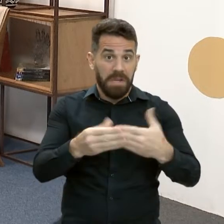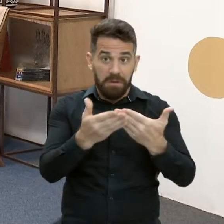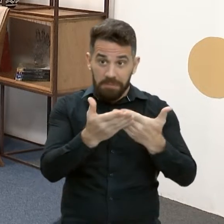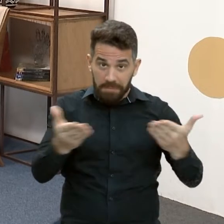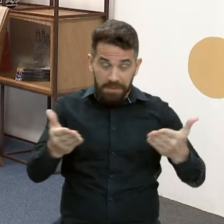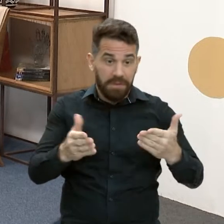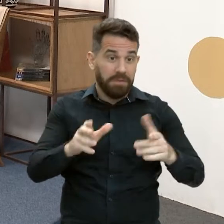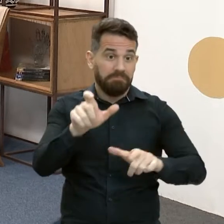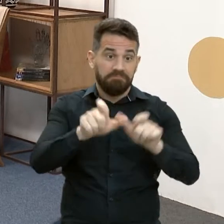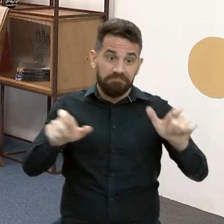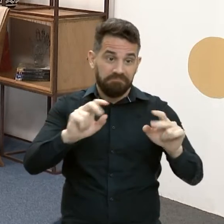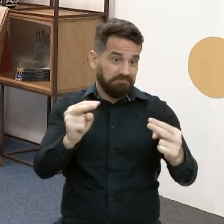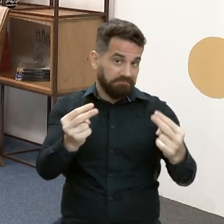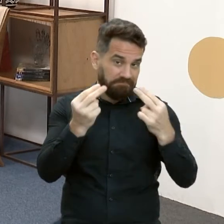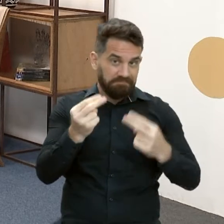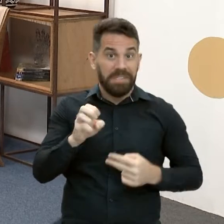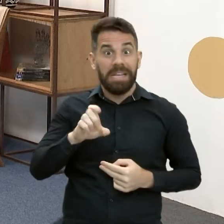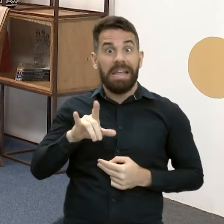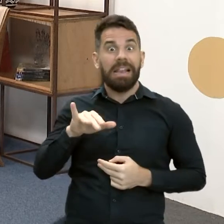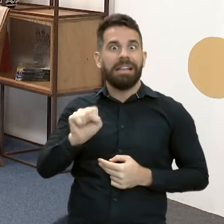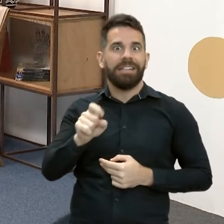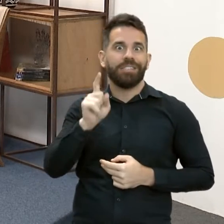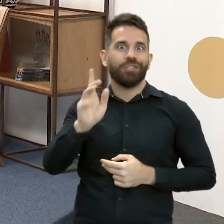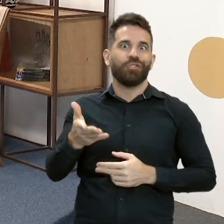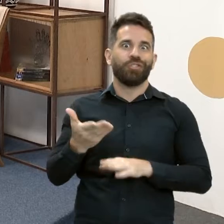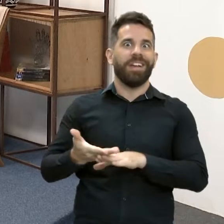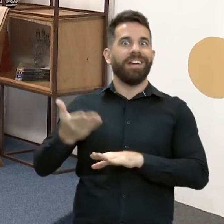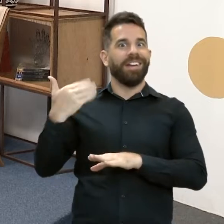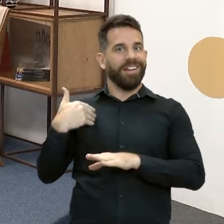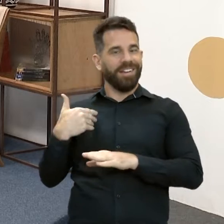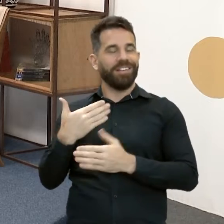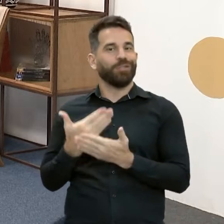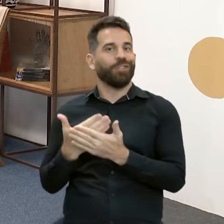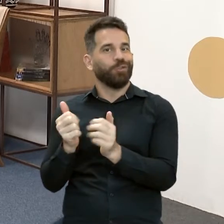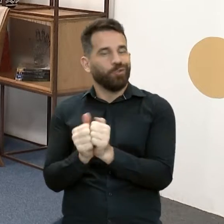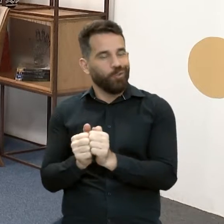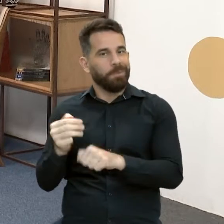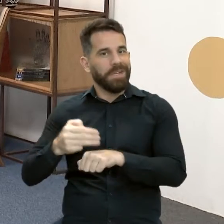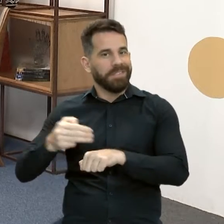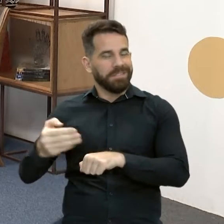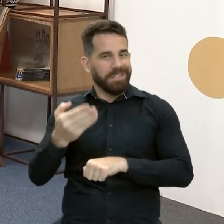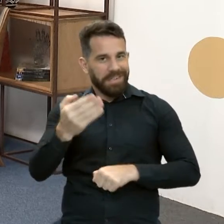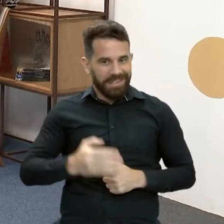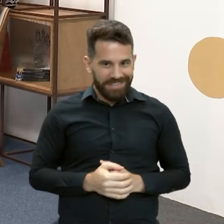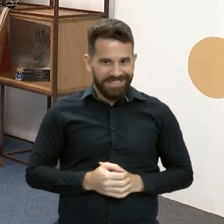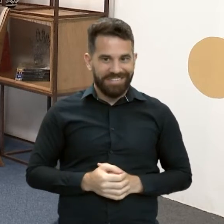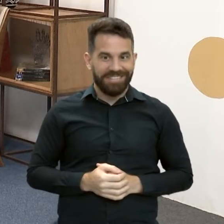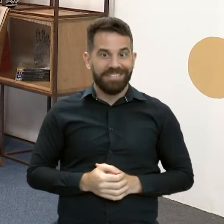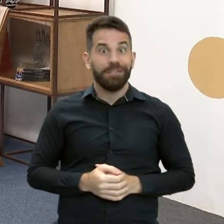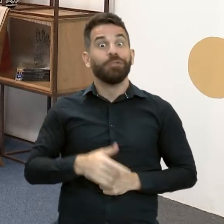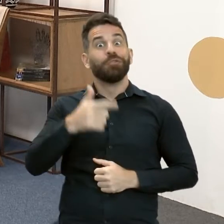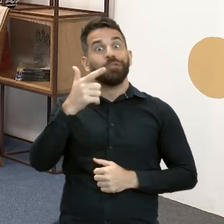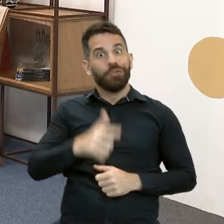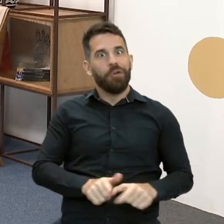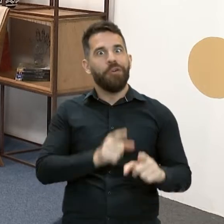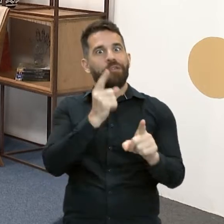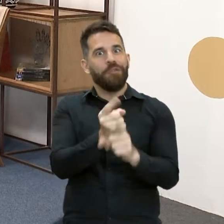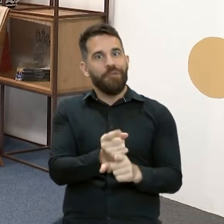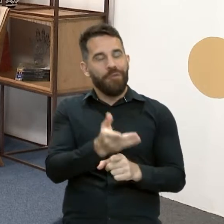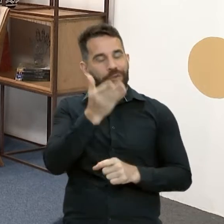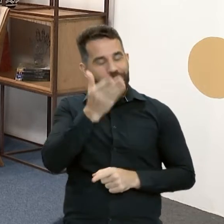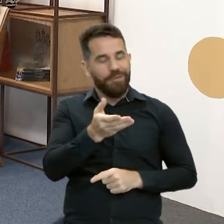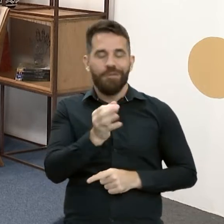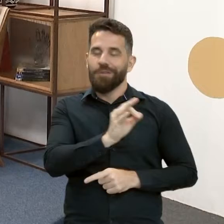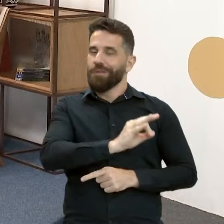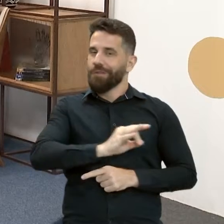todas. Cumprimentar a Elis, que já foi minha colega de mestrado. Olha, mais um reencontro aqui. É muito